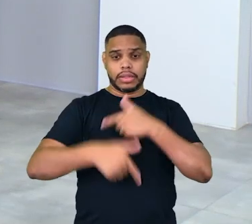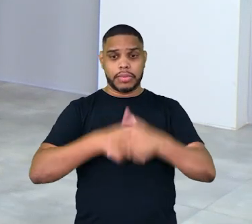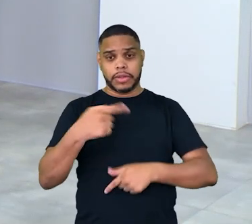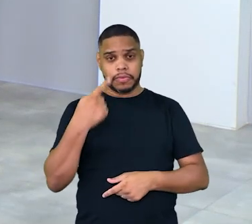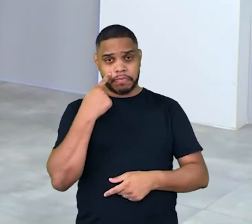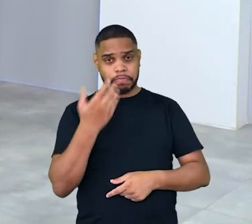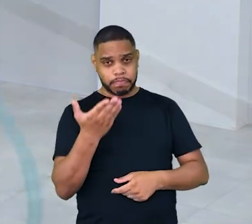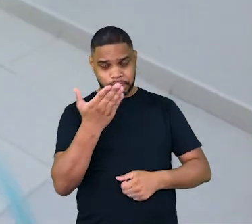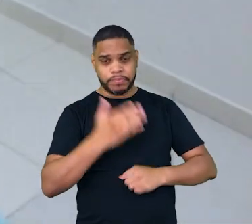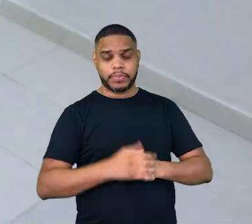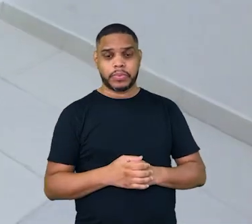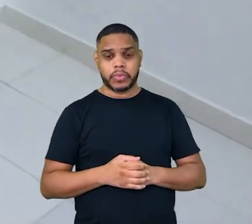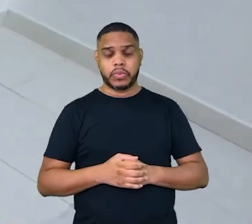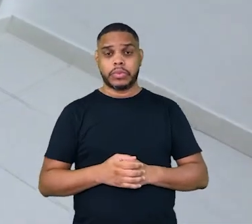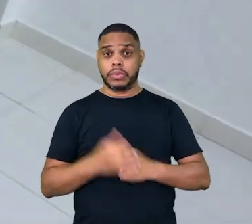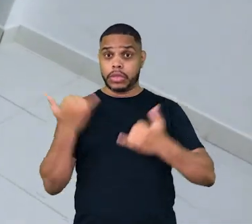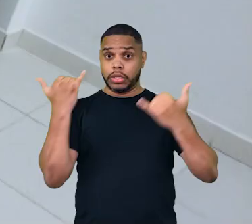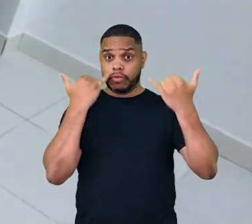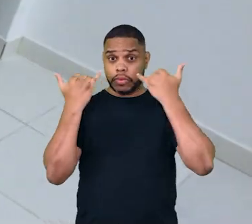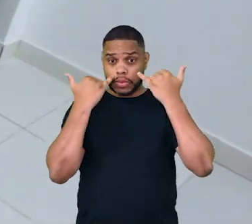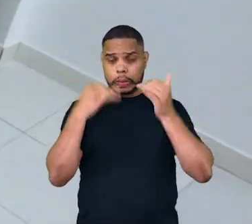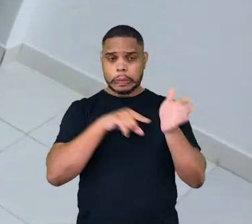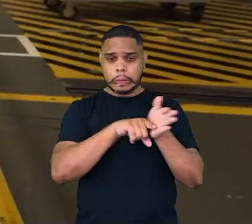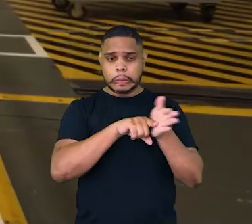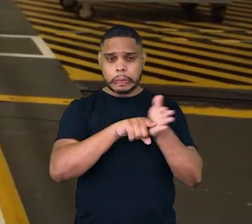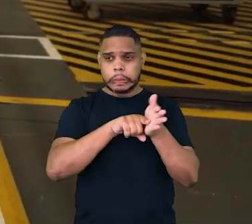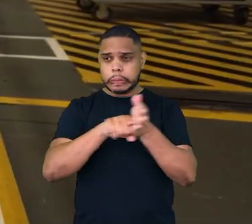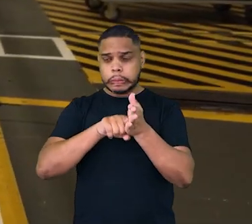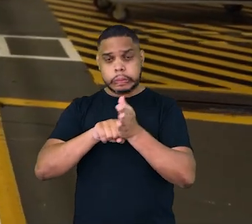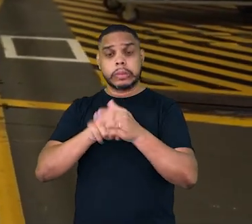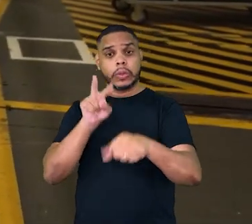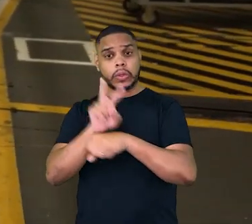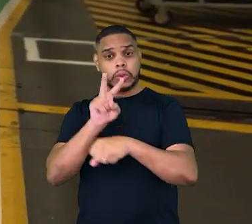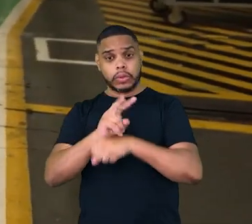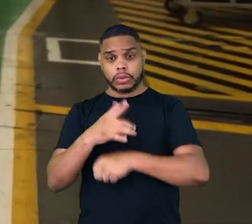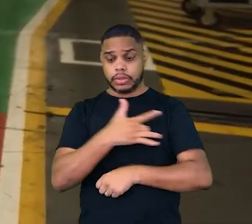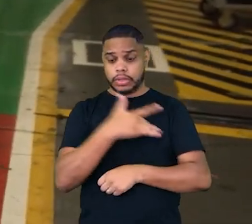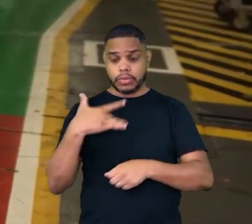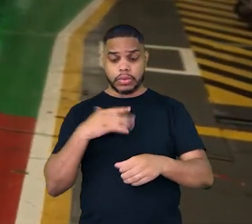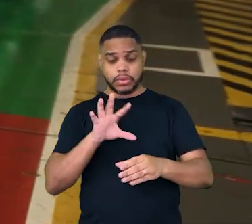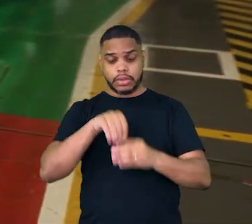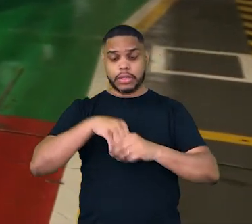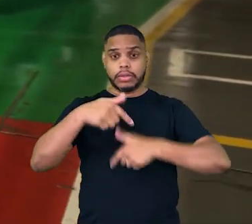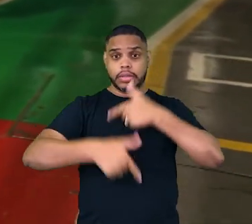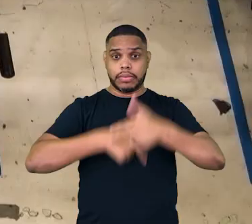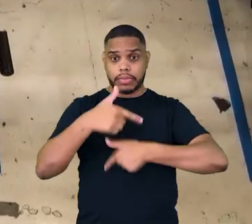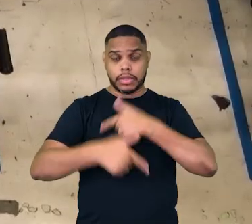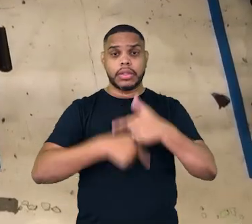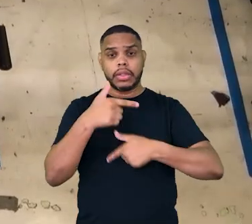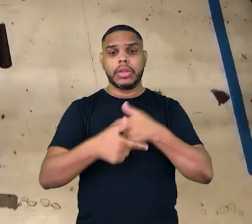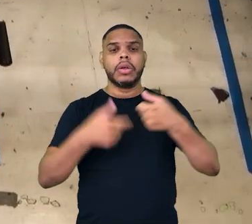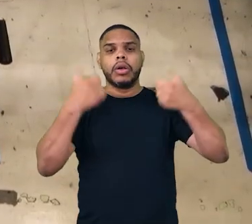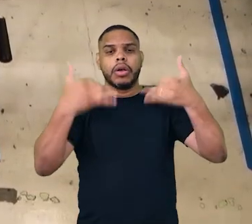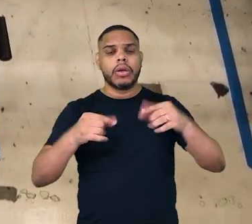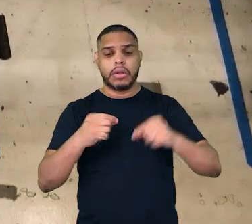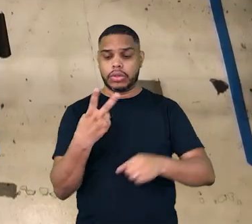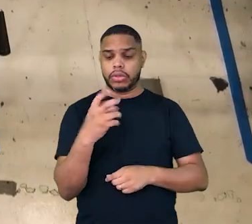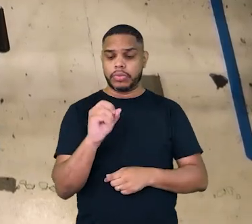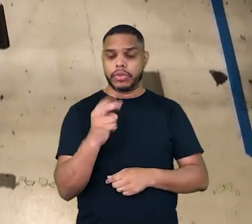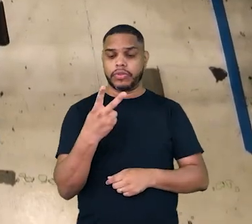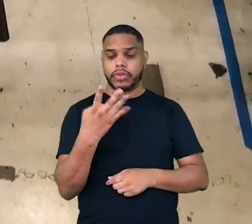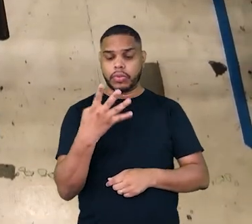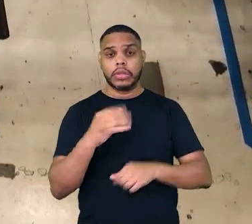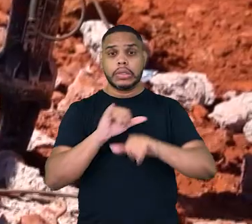trabalho. Vamos ver. Dados consolidados pelo Observatório de Segurança e Saúde no Trabalho apontam que em 2024